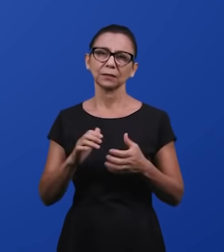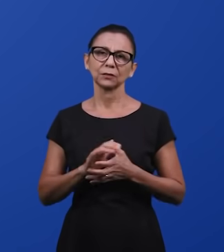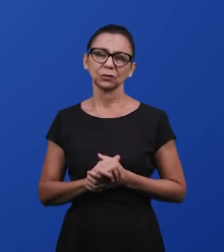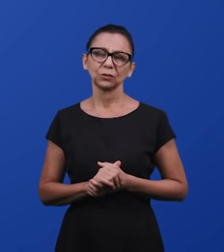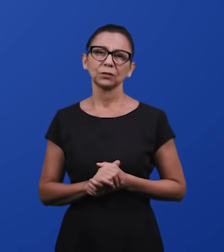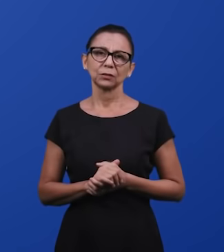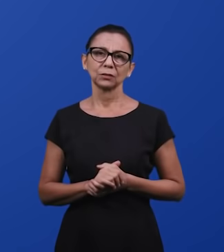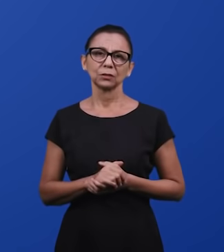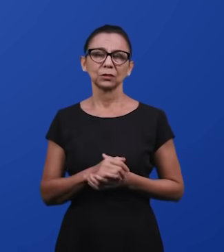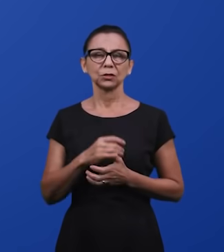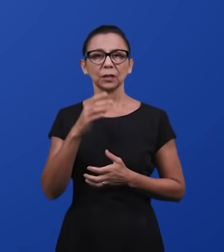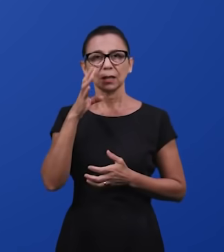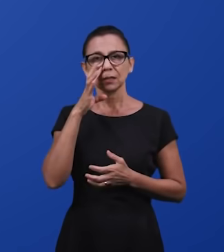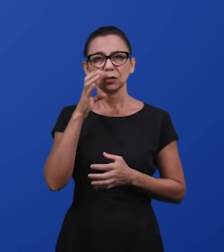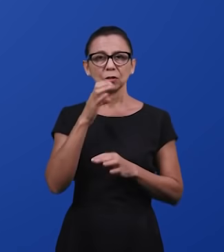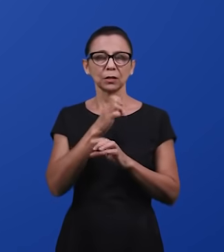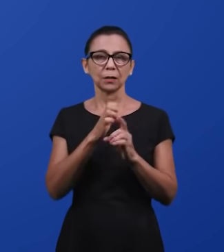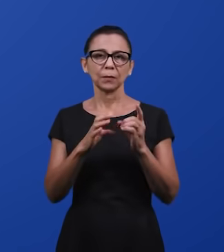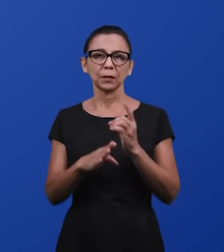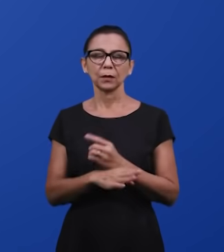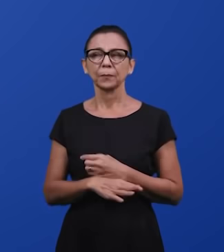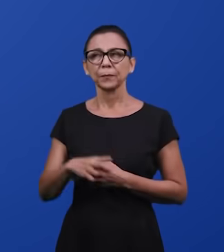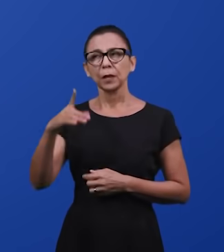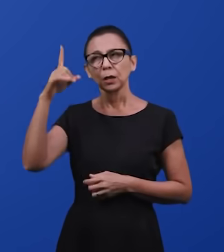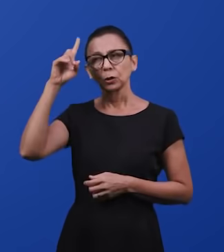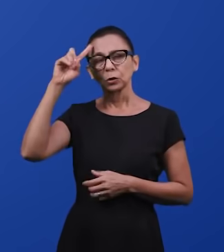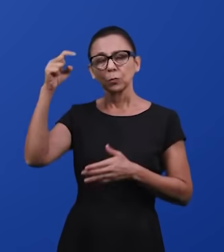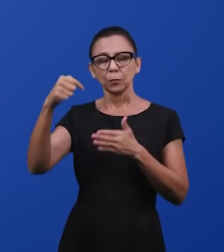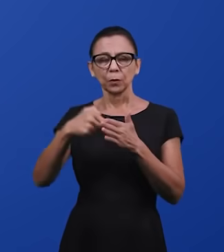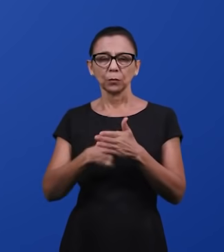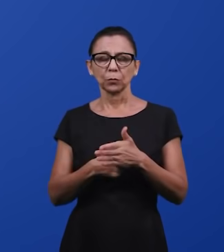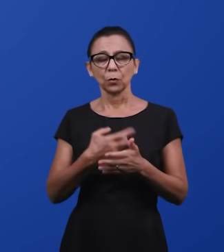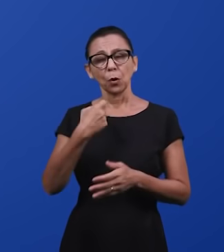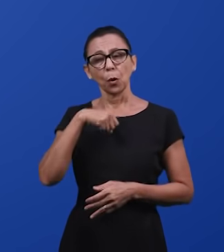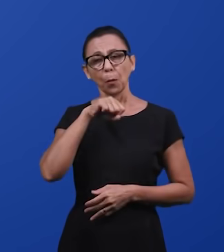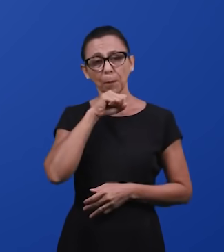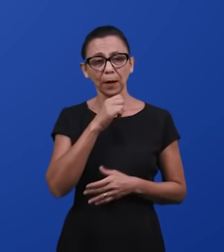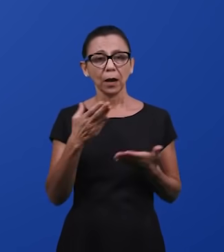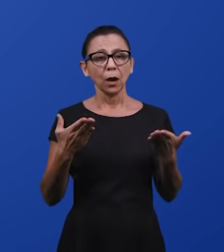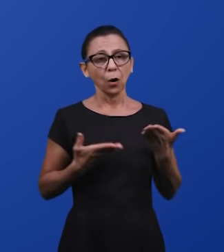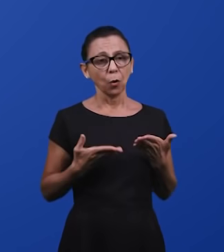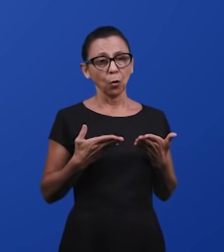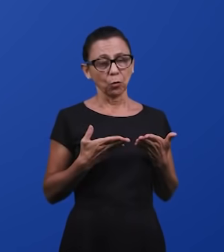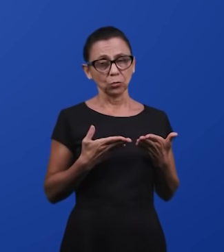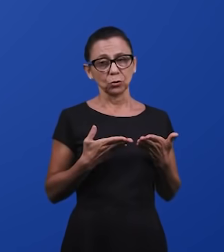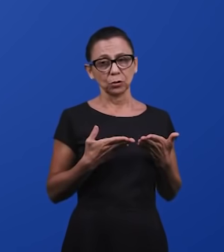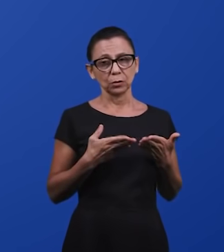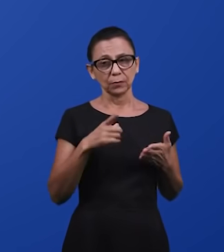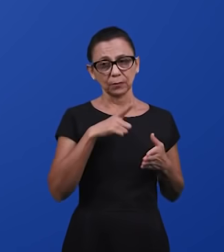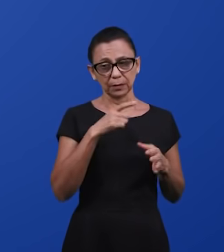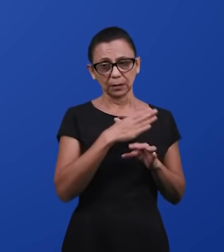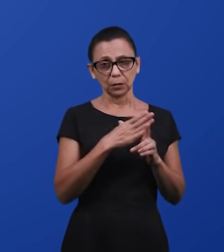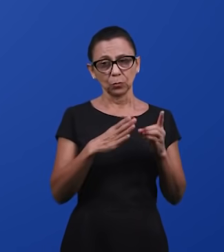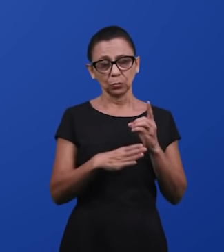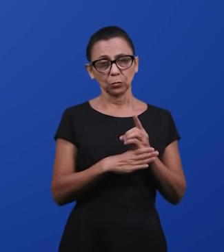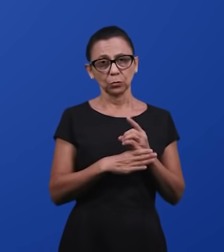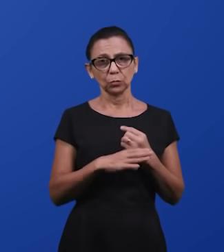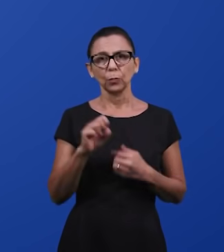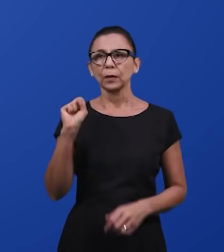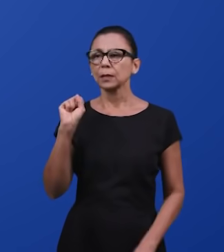Dominical. Todos os dias, ela me pergunta: pai, hoje vai ter culto? E eu respondo: vai